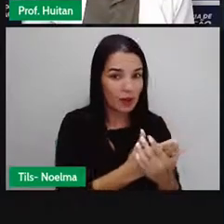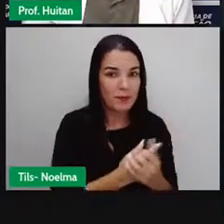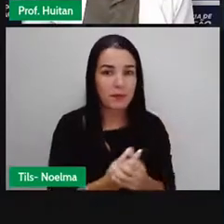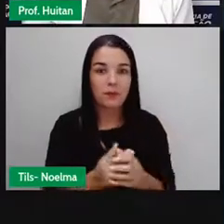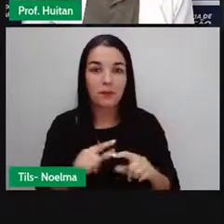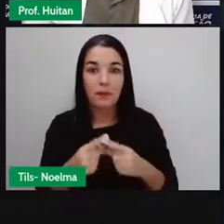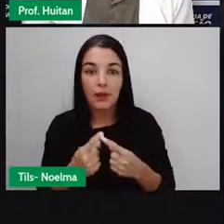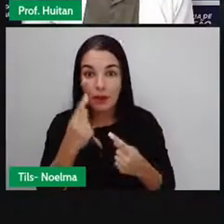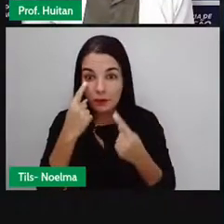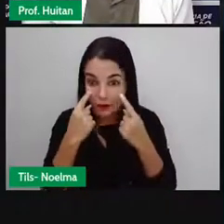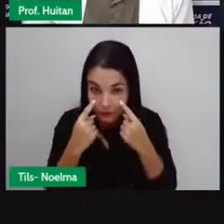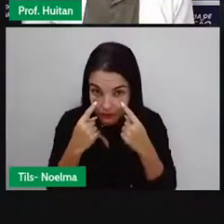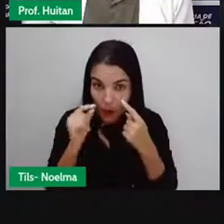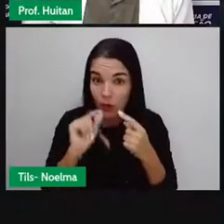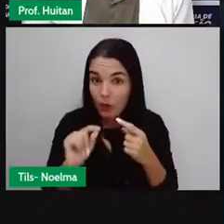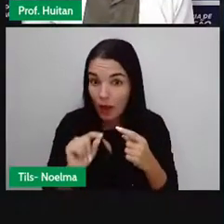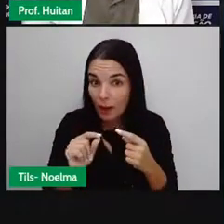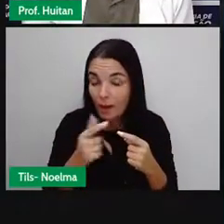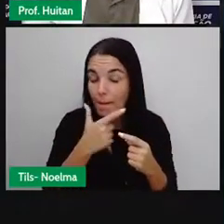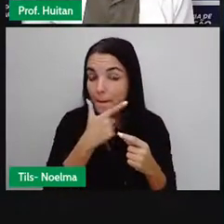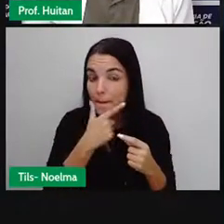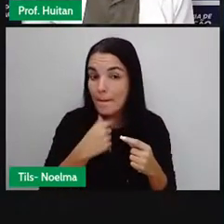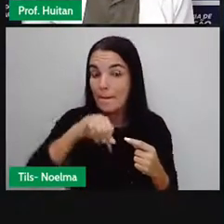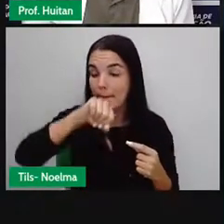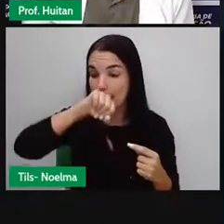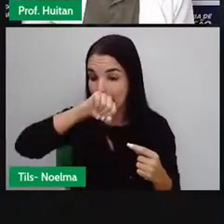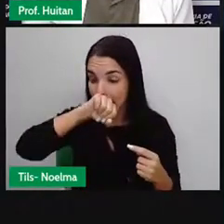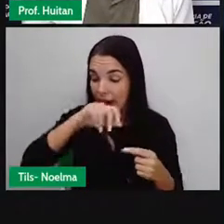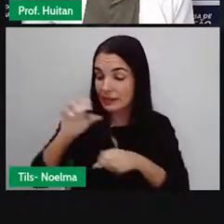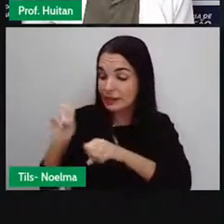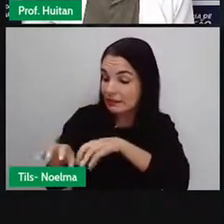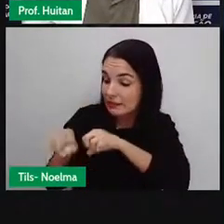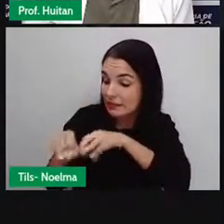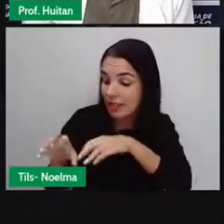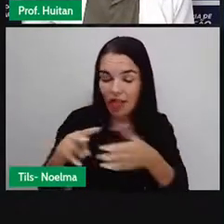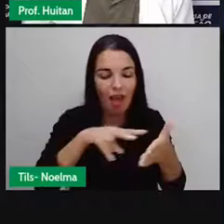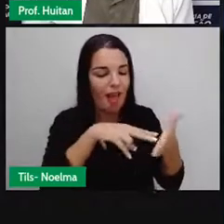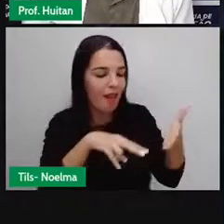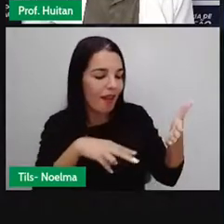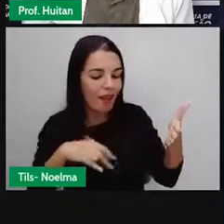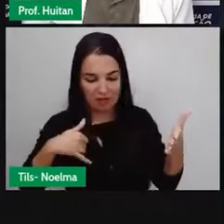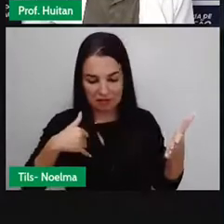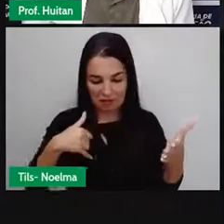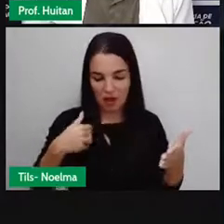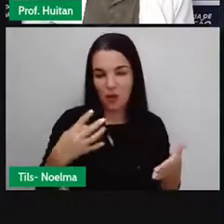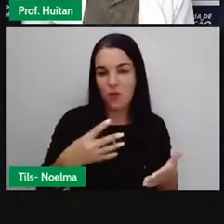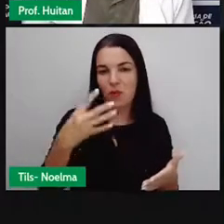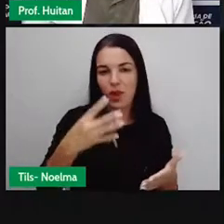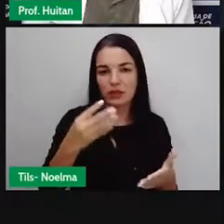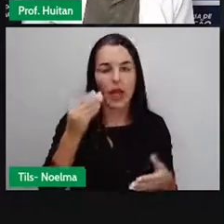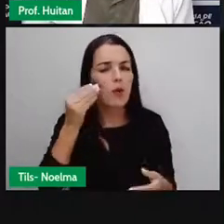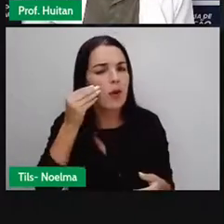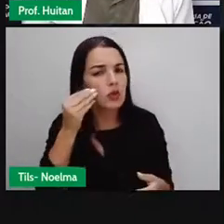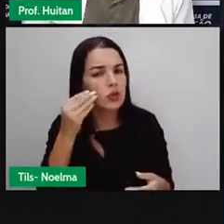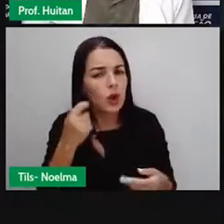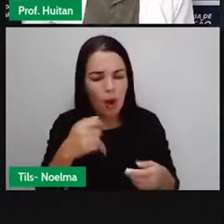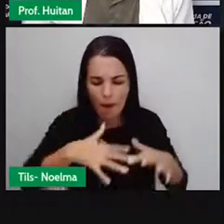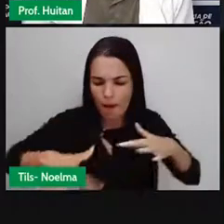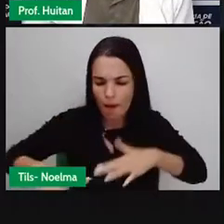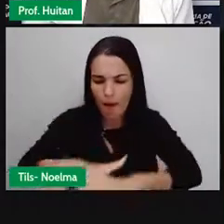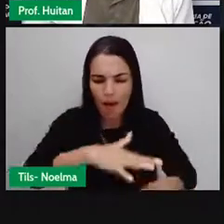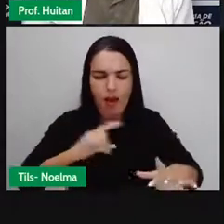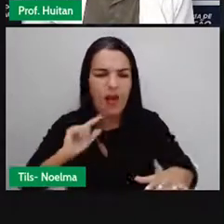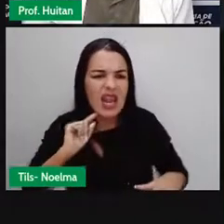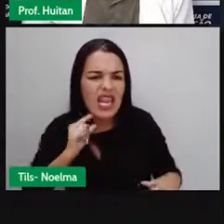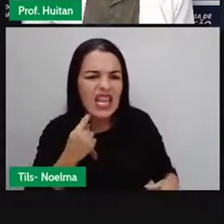maiores incentivadores. Foi ele que ensinou o filho a ler aos 4 anos de idade e mostrou que, em meio ao lixo, era